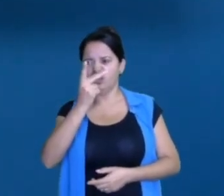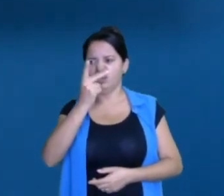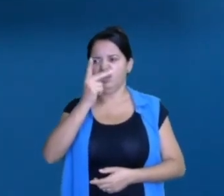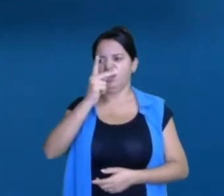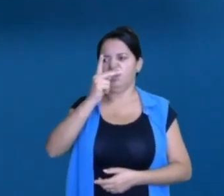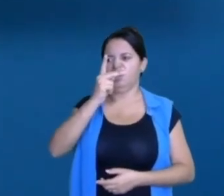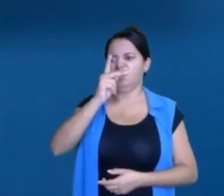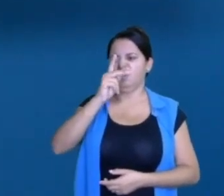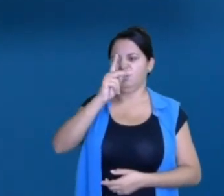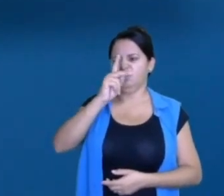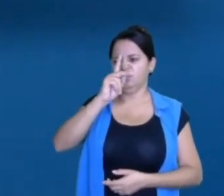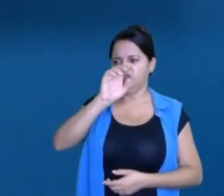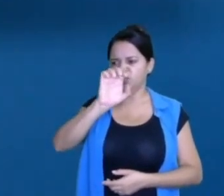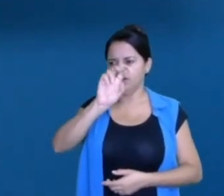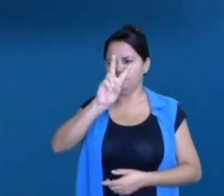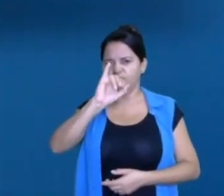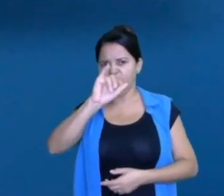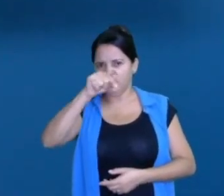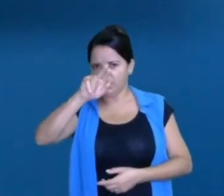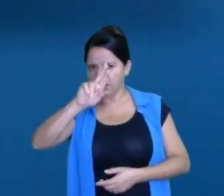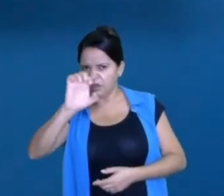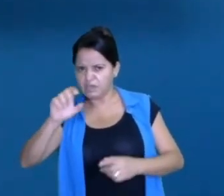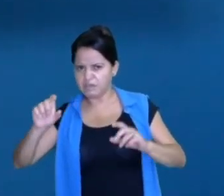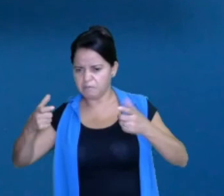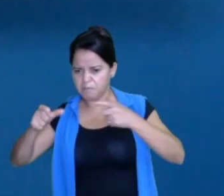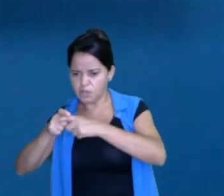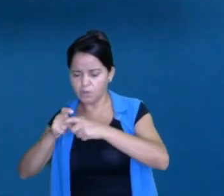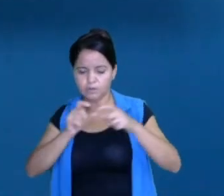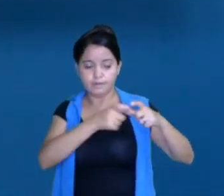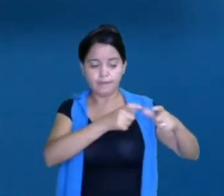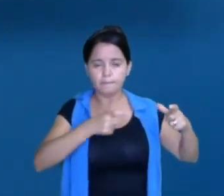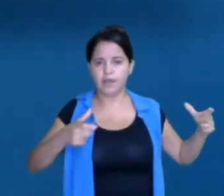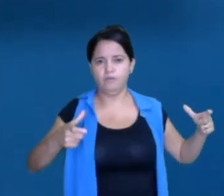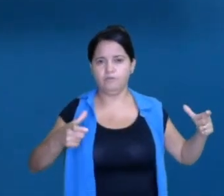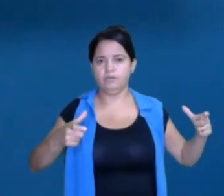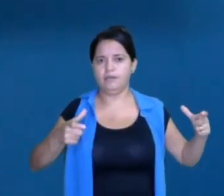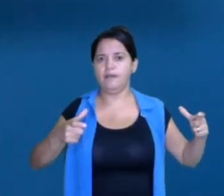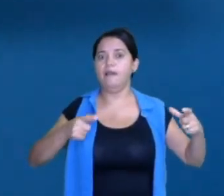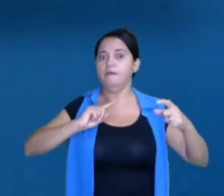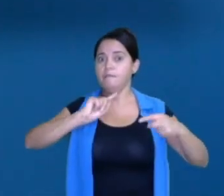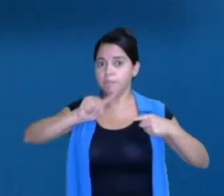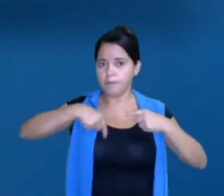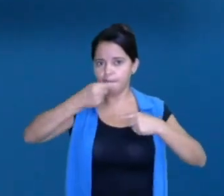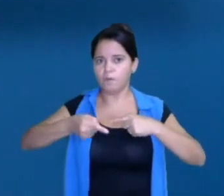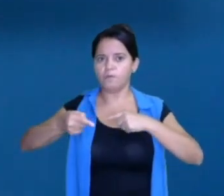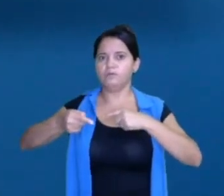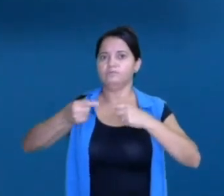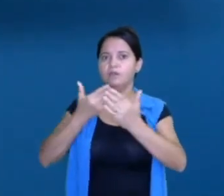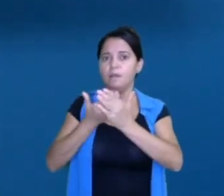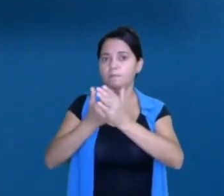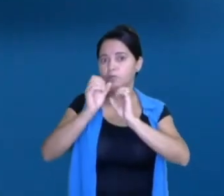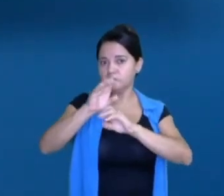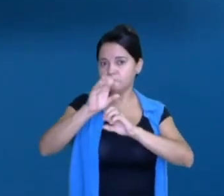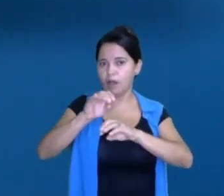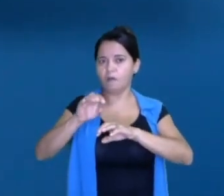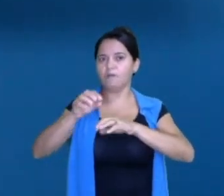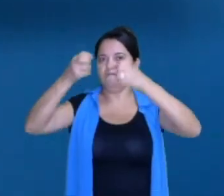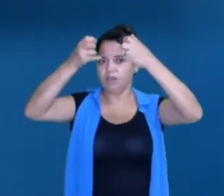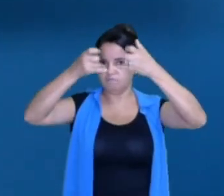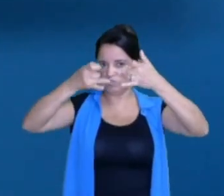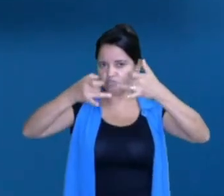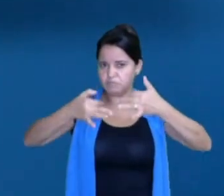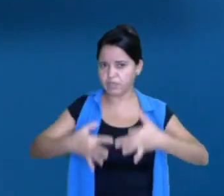bom? Então, na próxima aula, nós vamos continuar sobre a Revolução Russa. vocês vão ver